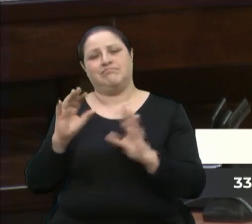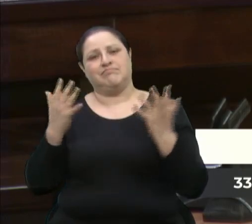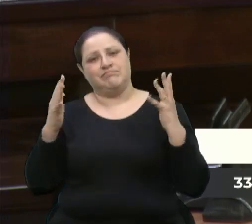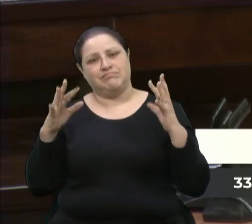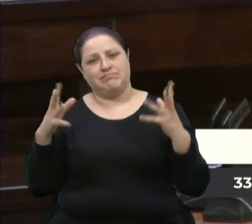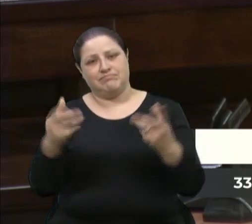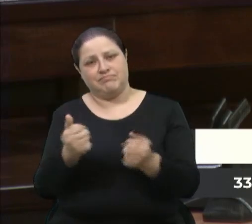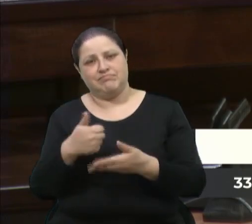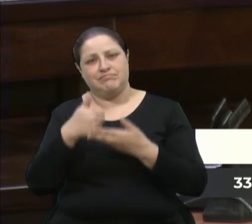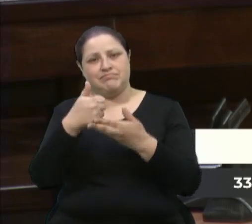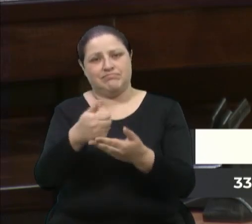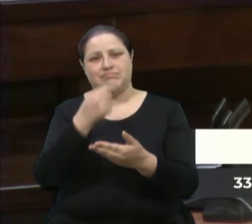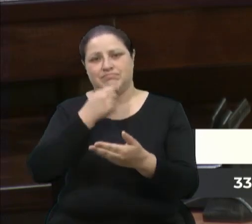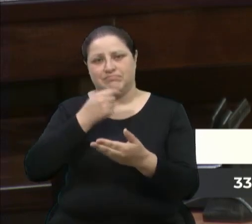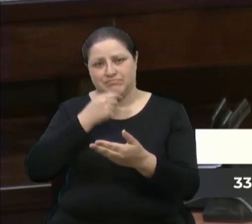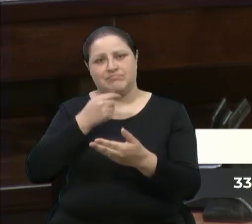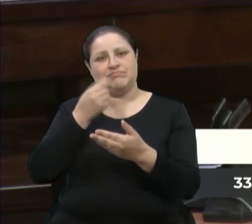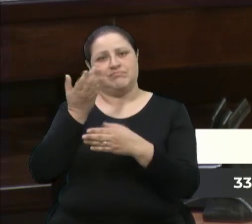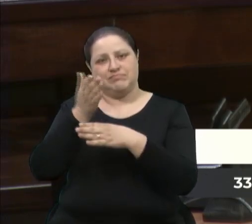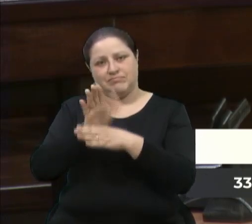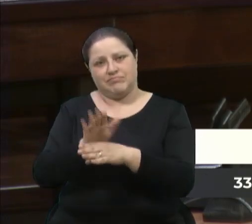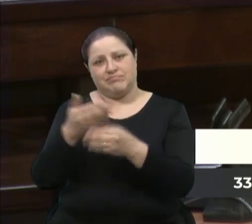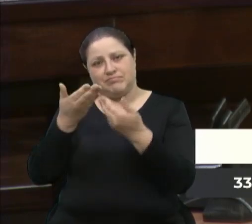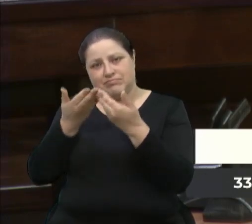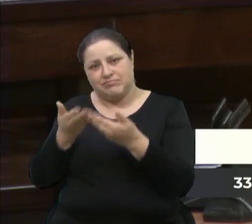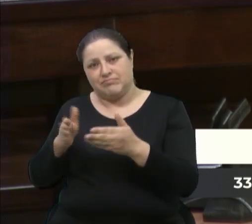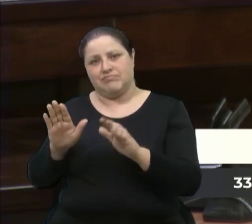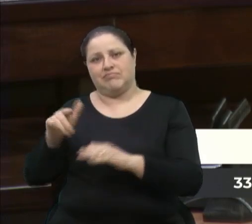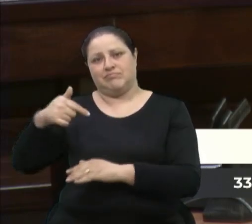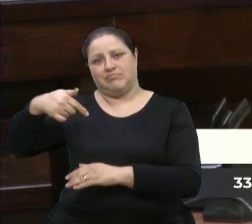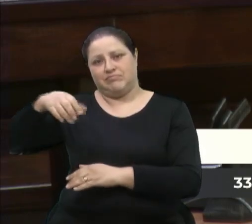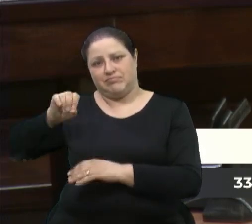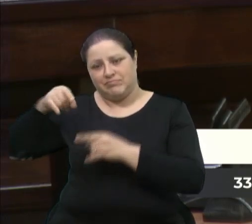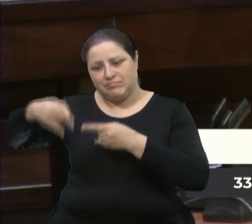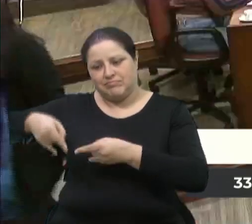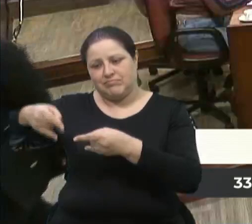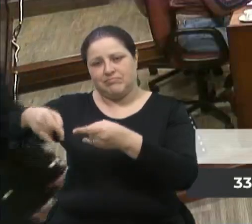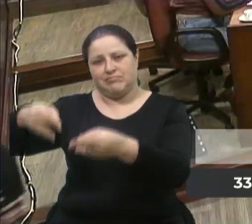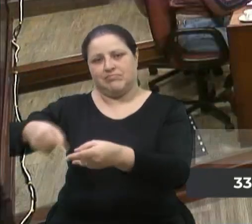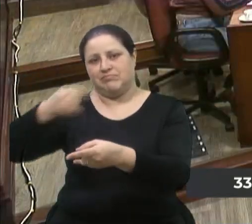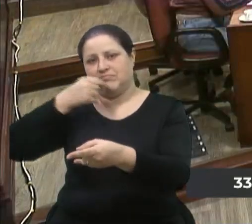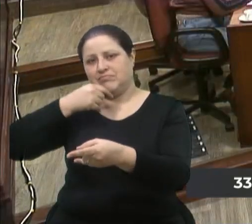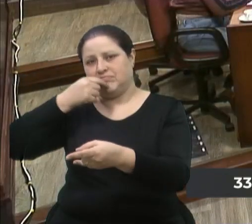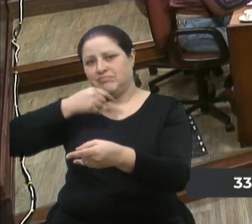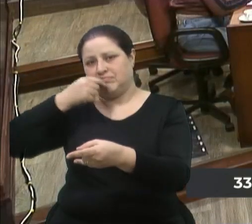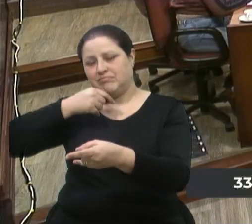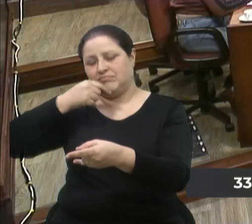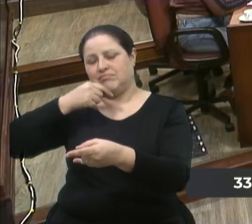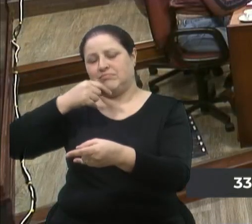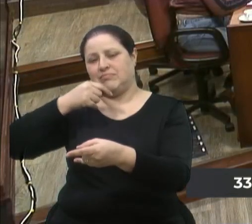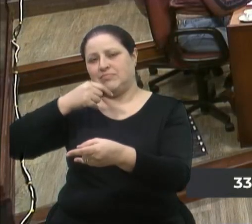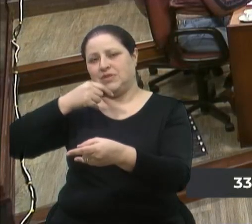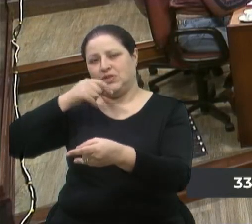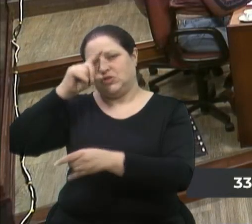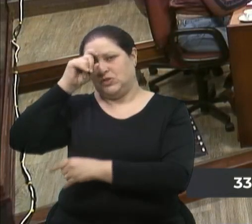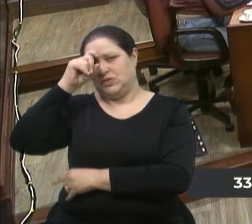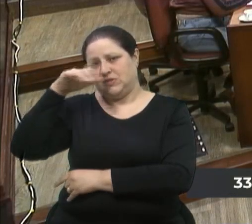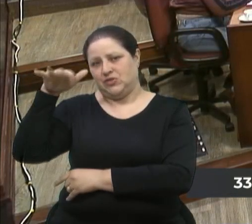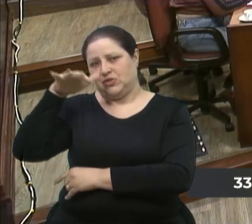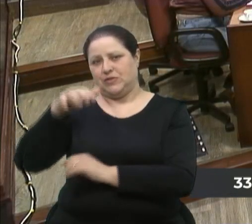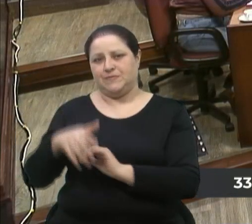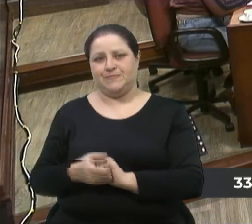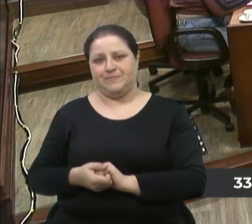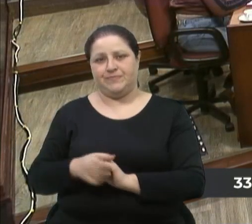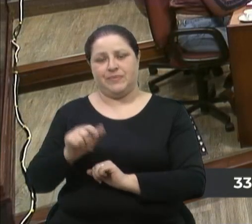de 70 leitos aí no Hospital Geral. Obrigado, vereador. Obrigado, é isso mesmo, vai desafogar, né, ajudar a desafogar